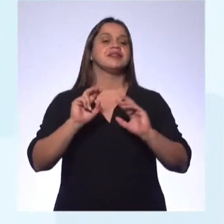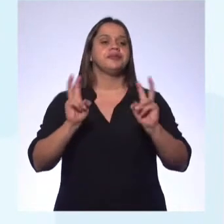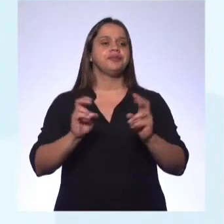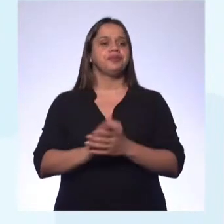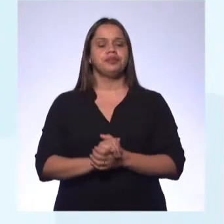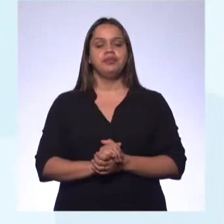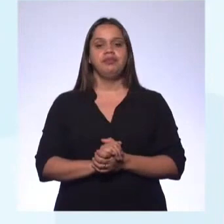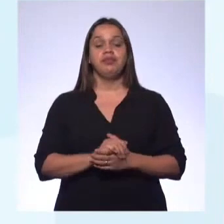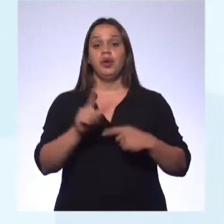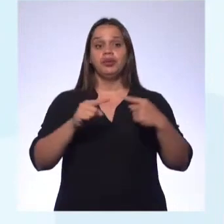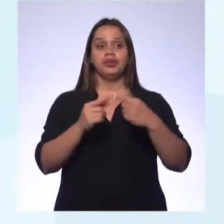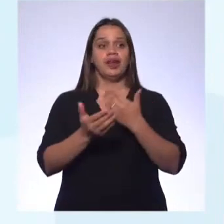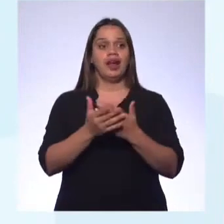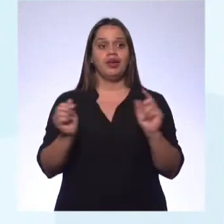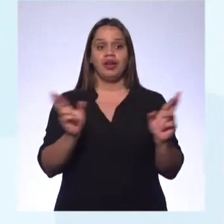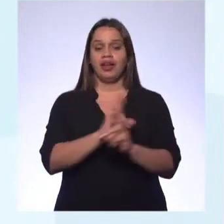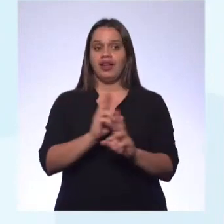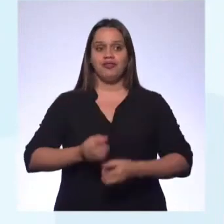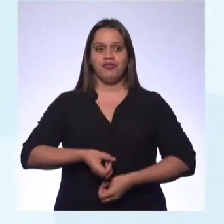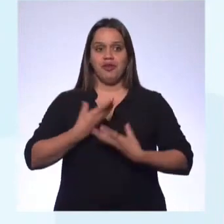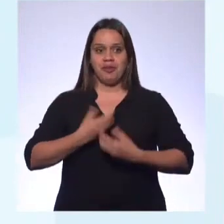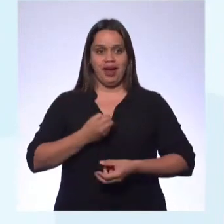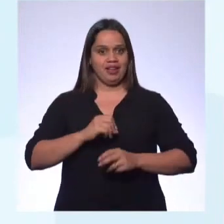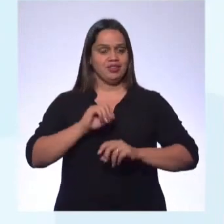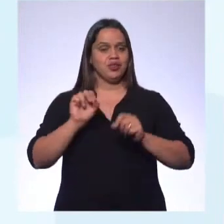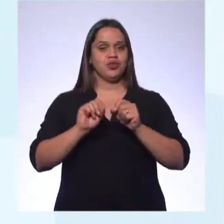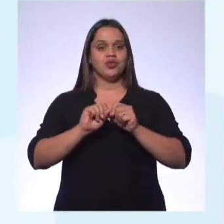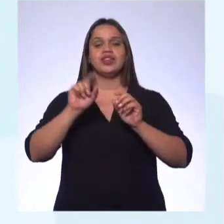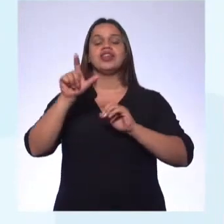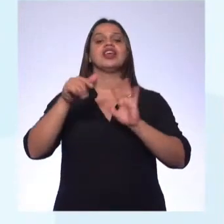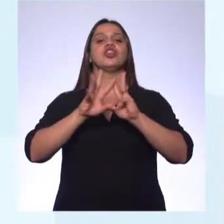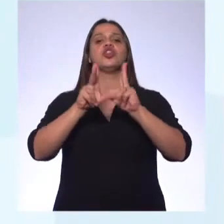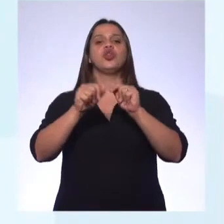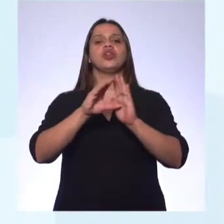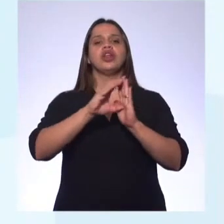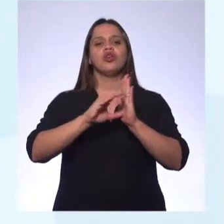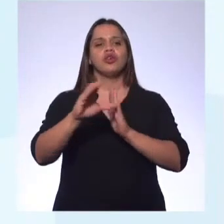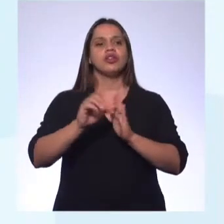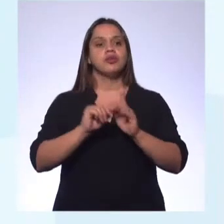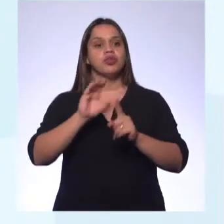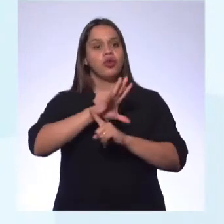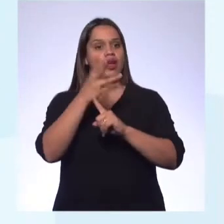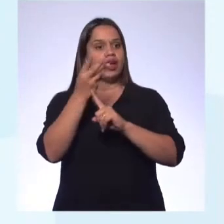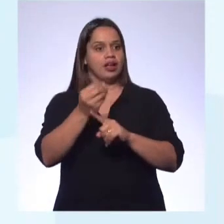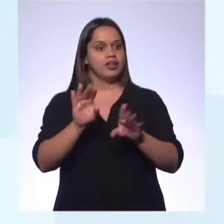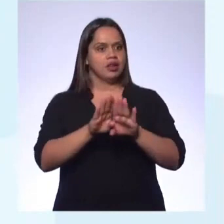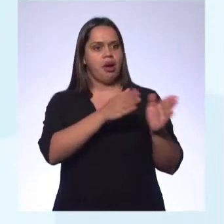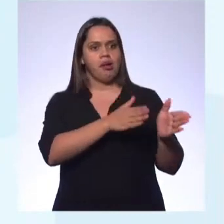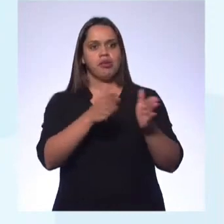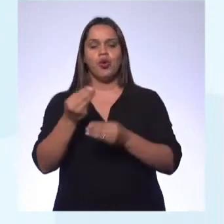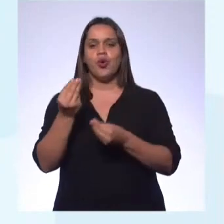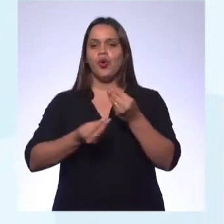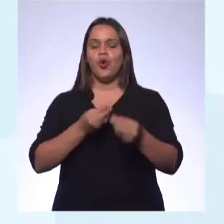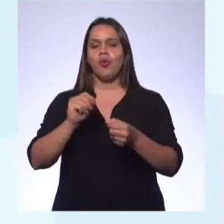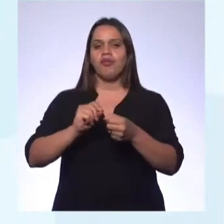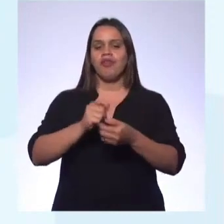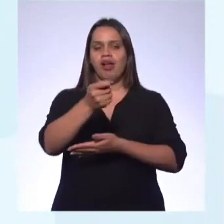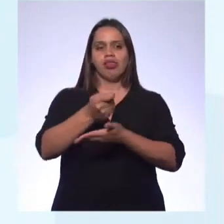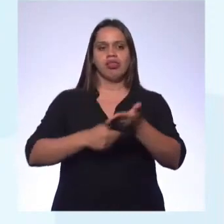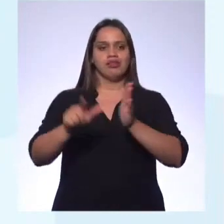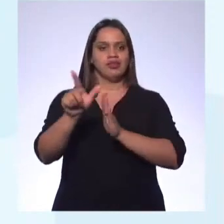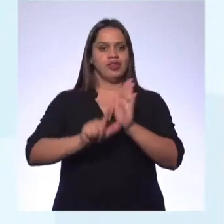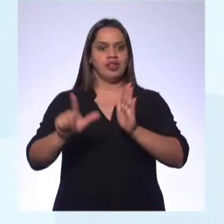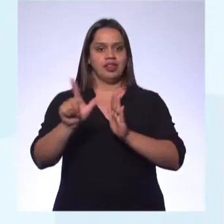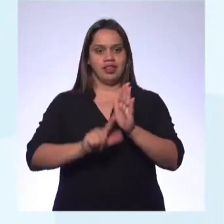aula é relacionar informações sobre concepções artísticas e procedimentos de construção do texto